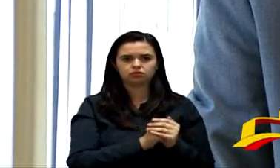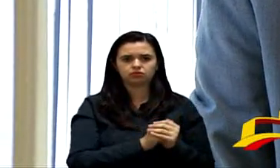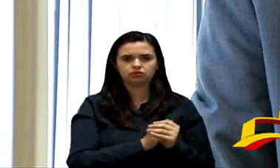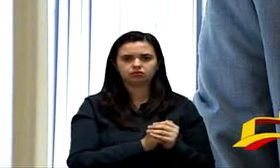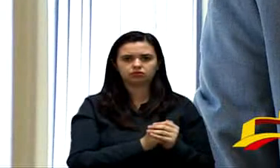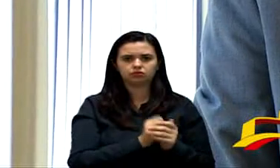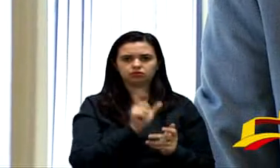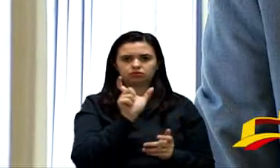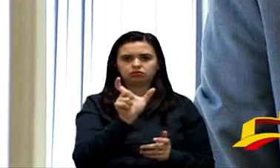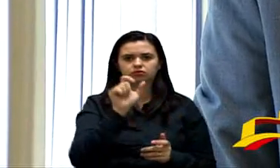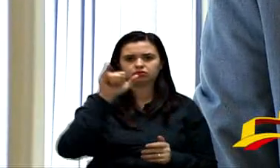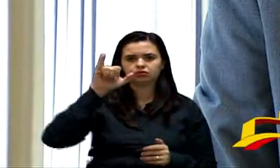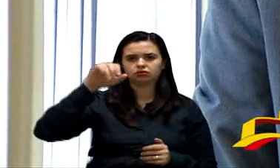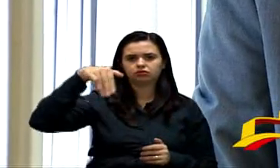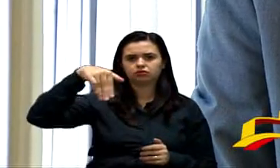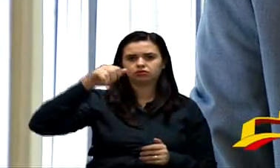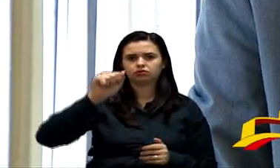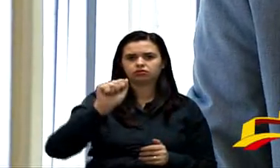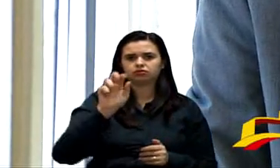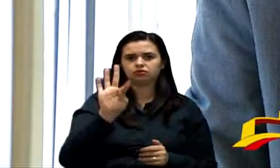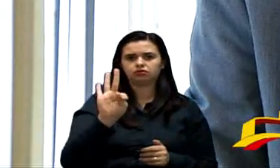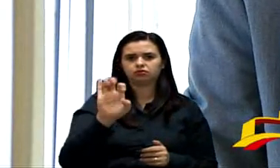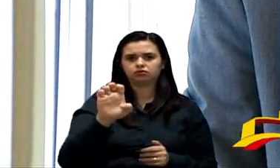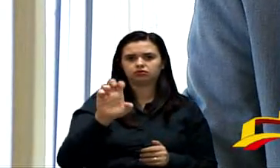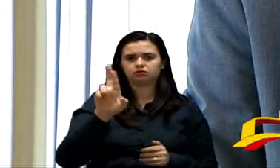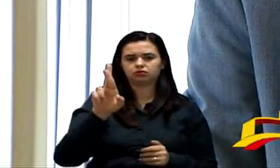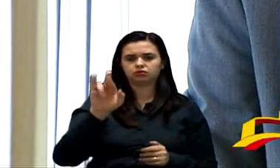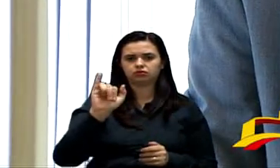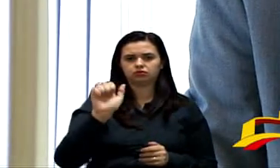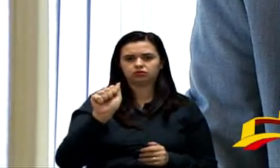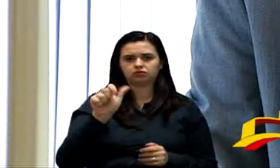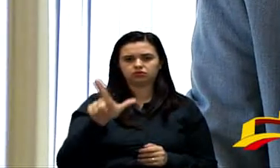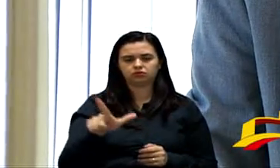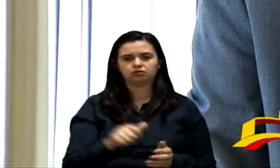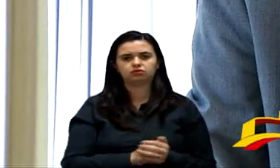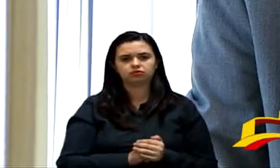vi na mensagem, mas tudo bem, é um tombamento de um.